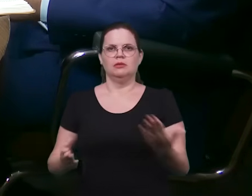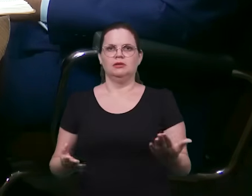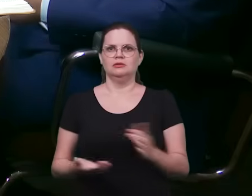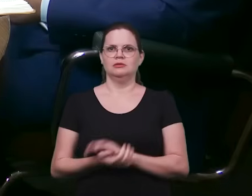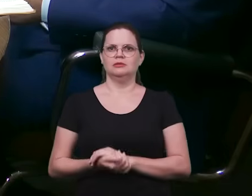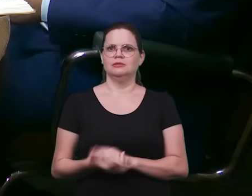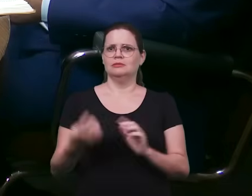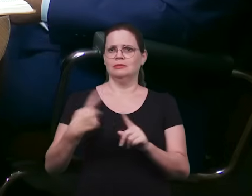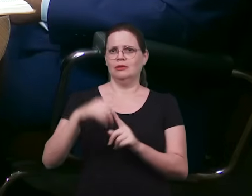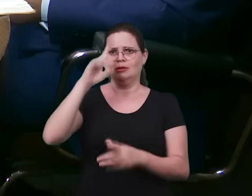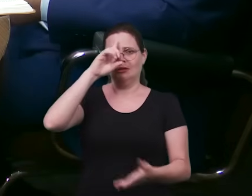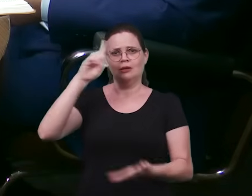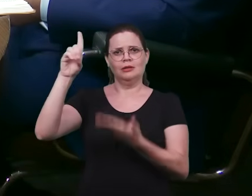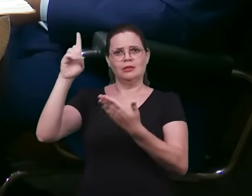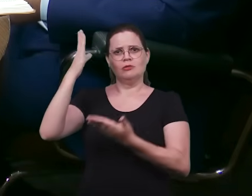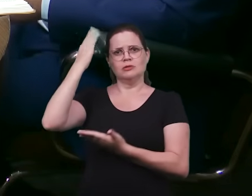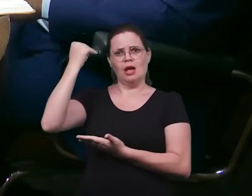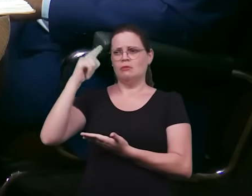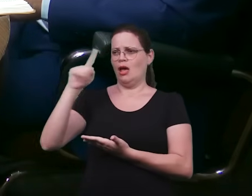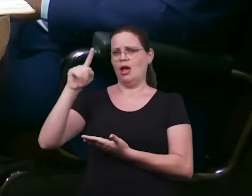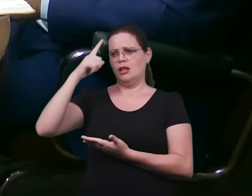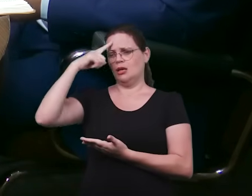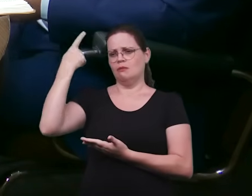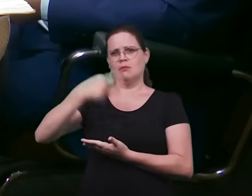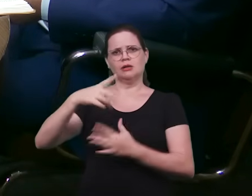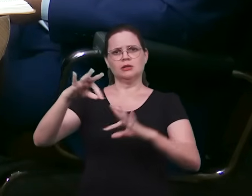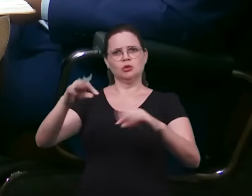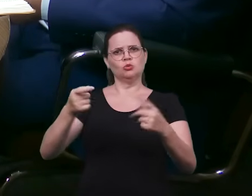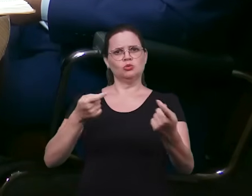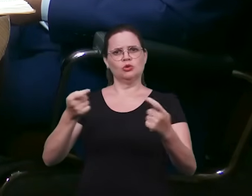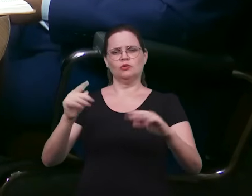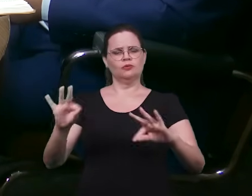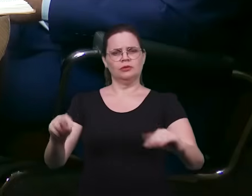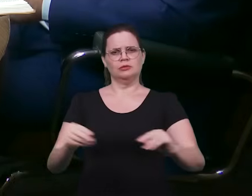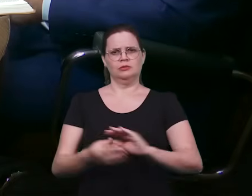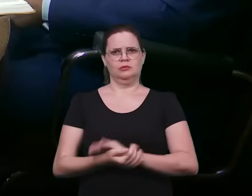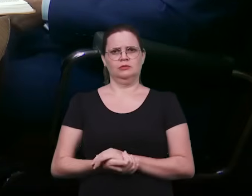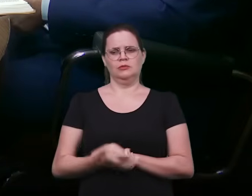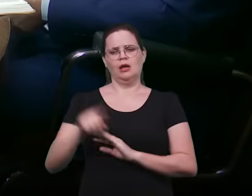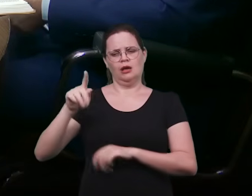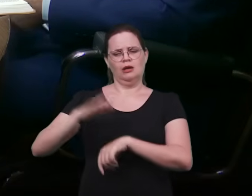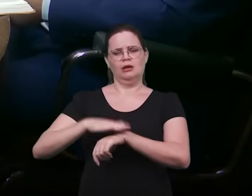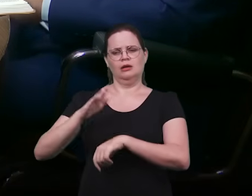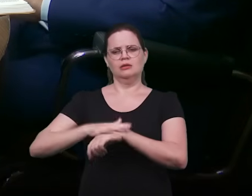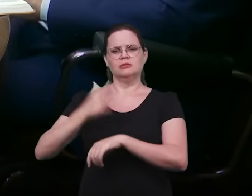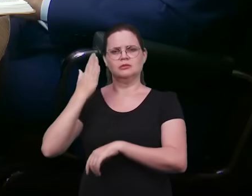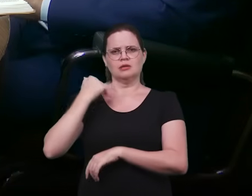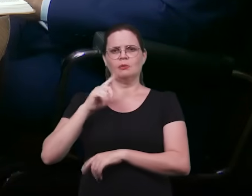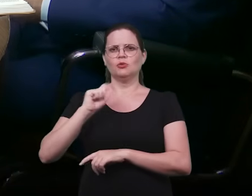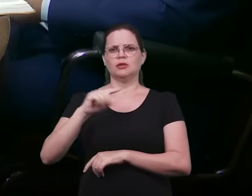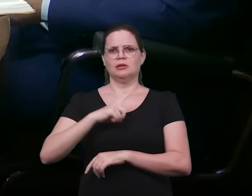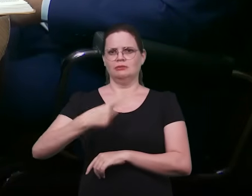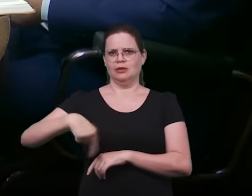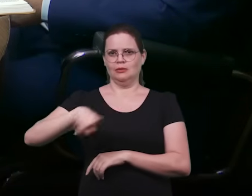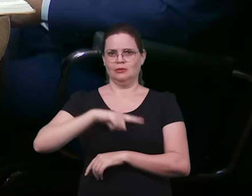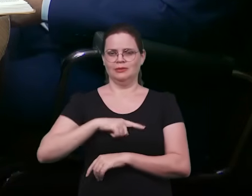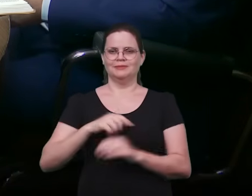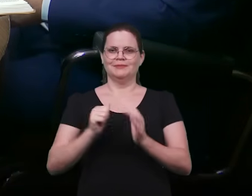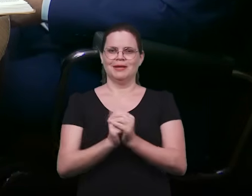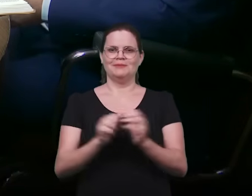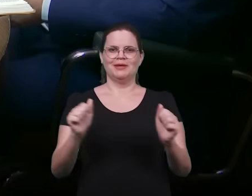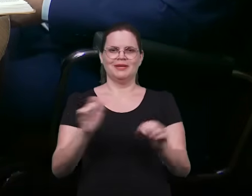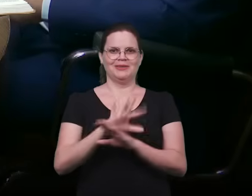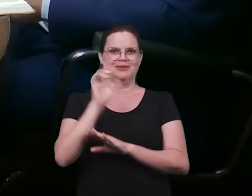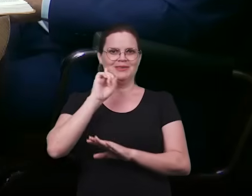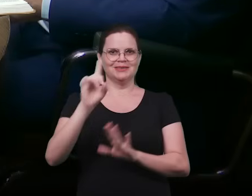né? Então Deus é o senhorio dele. Amém. Né? Ele estabelece o que ele tem para nós. Glória a Deus.